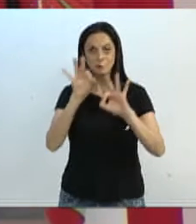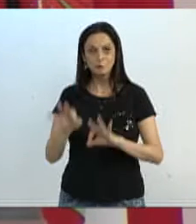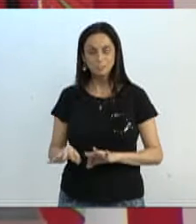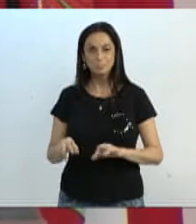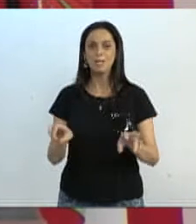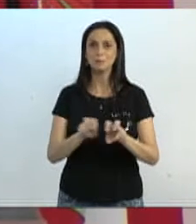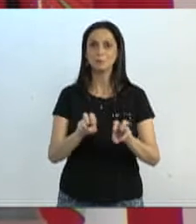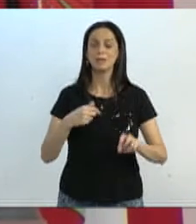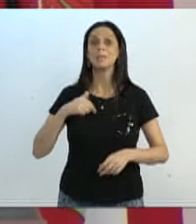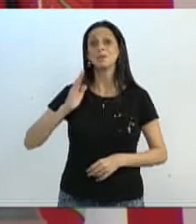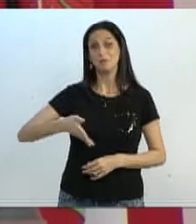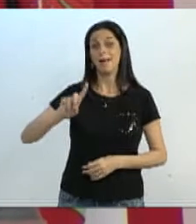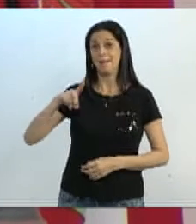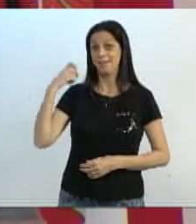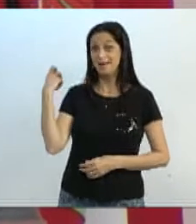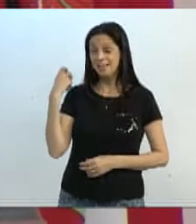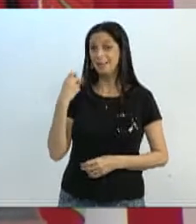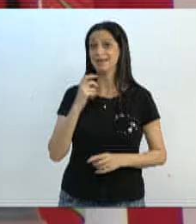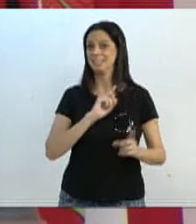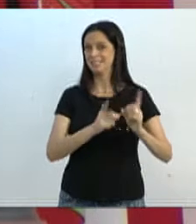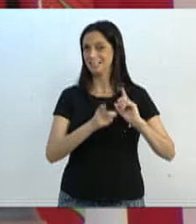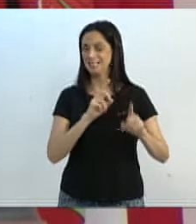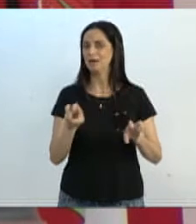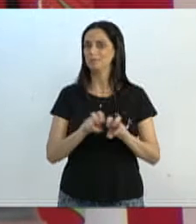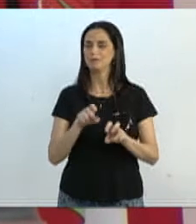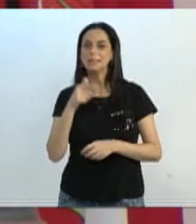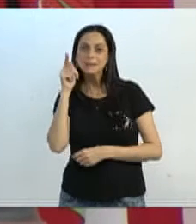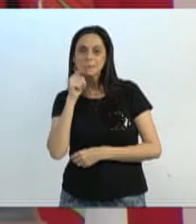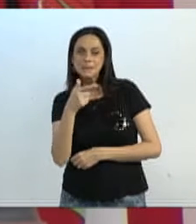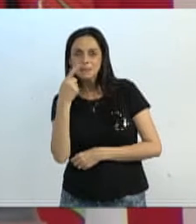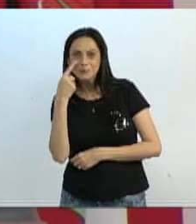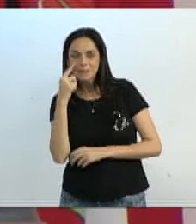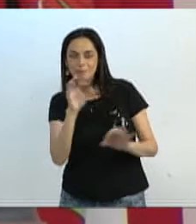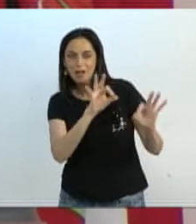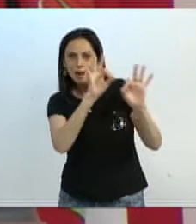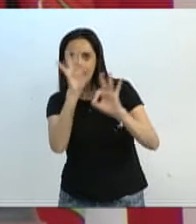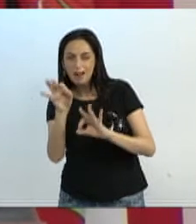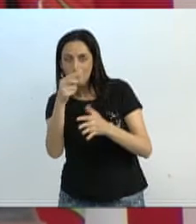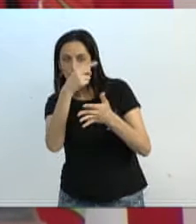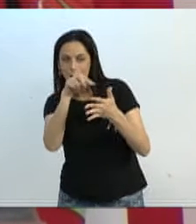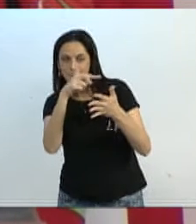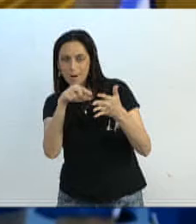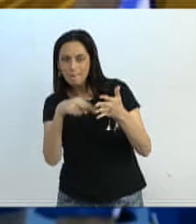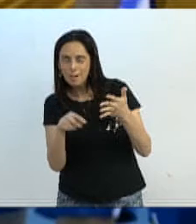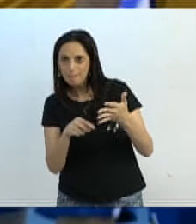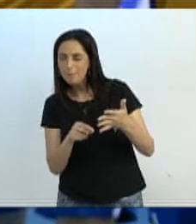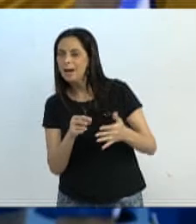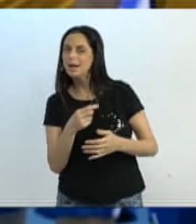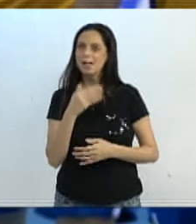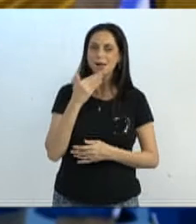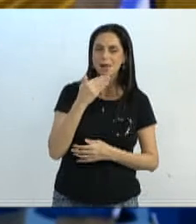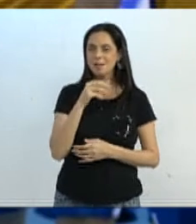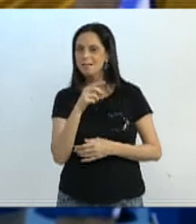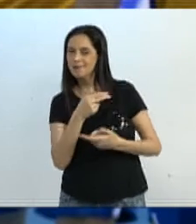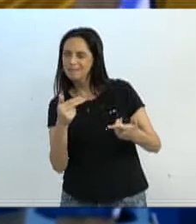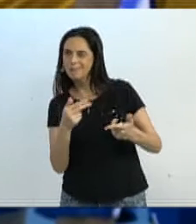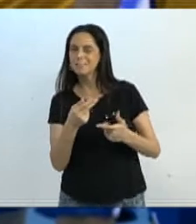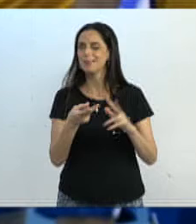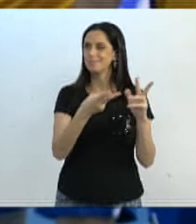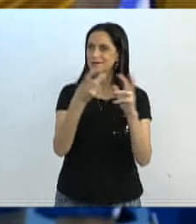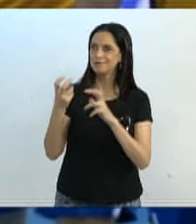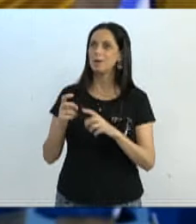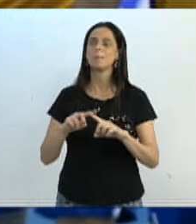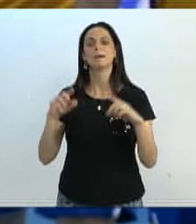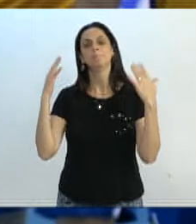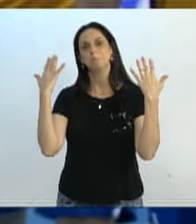como treinador de futsal, pude fazer uma análise bem criteriosa e fiquei bastante animado, um jogo meio truncado. Parabenizar,